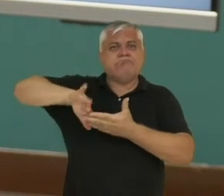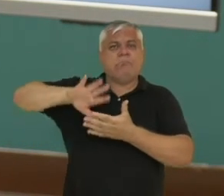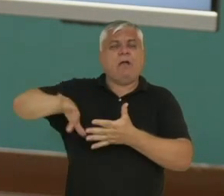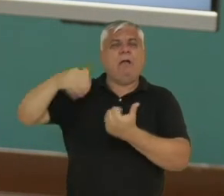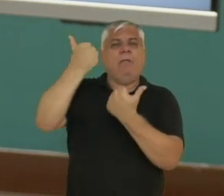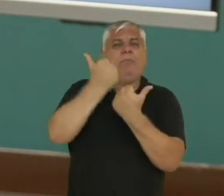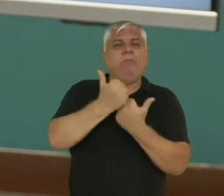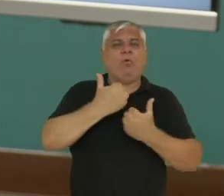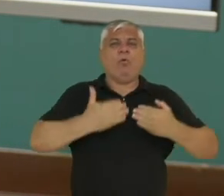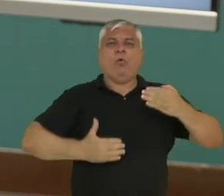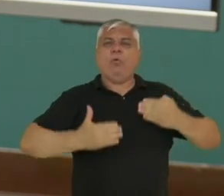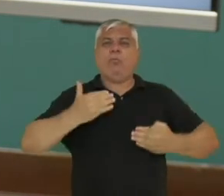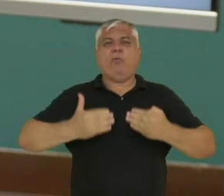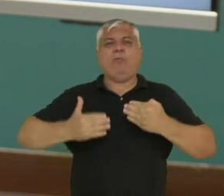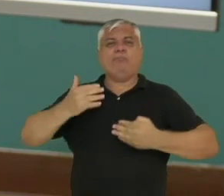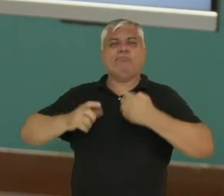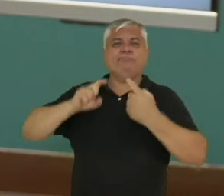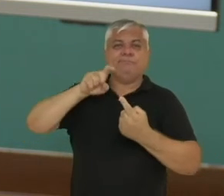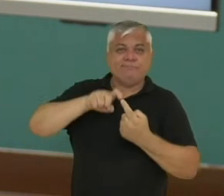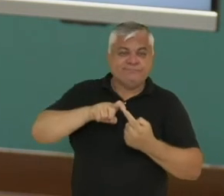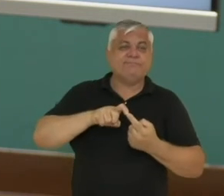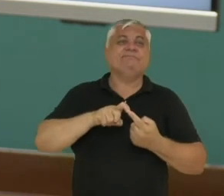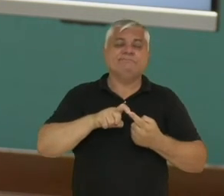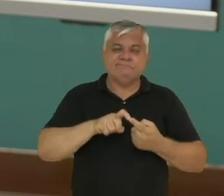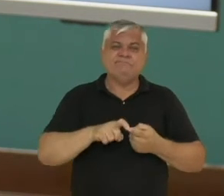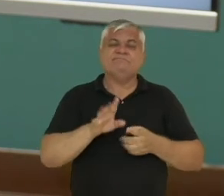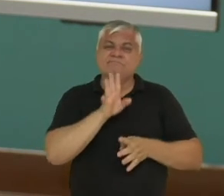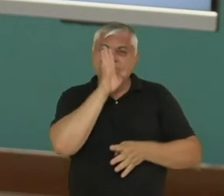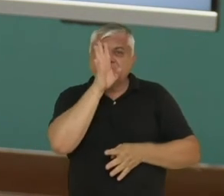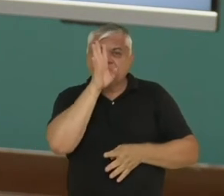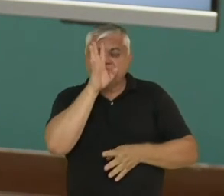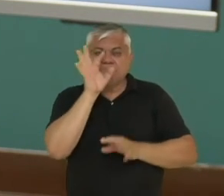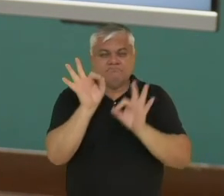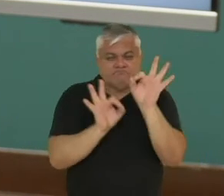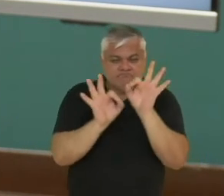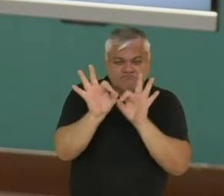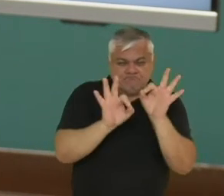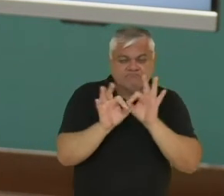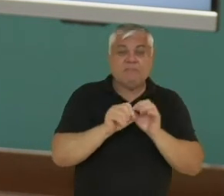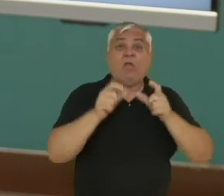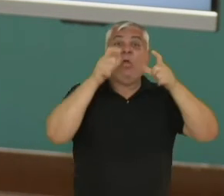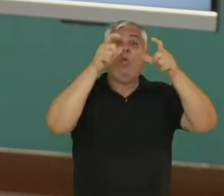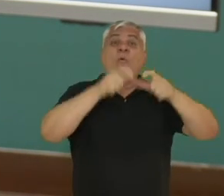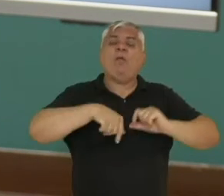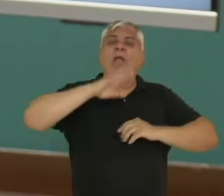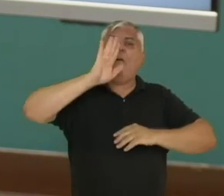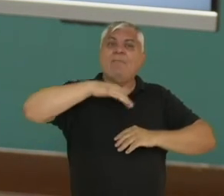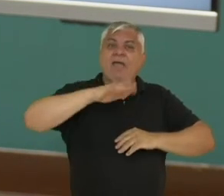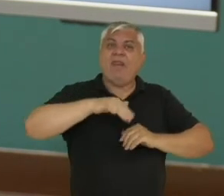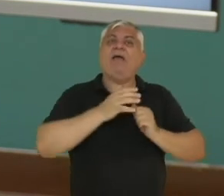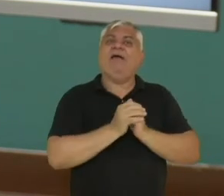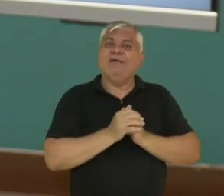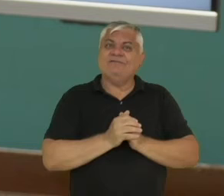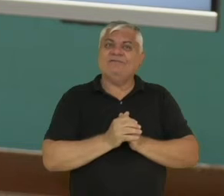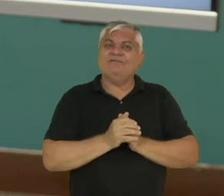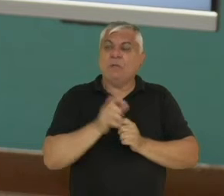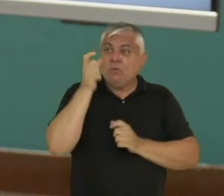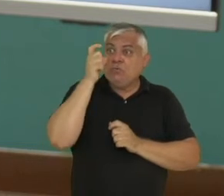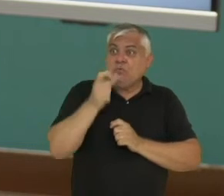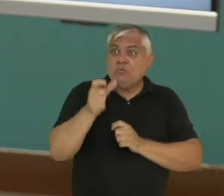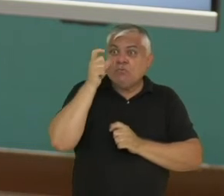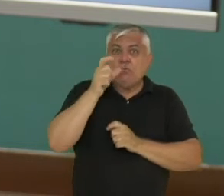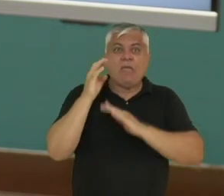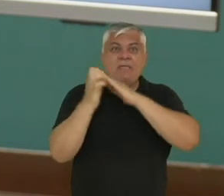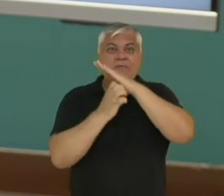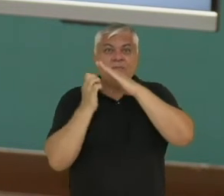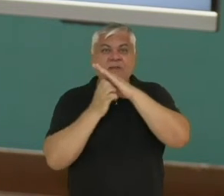mão de obra, né, menos organizada, mais barata em outras regiões, fez também com que atraísse outras